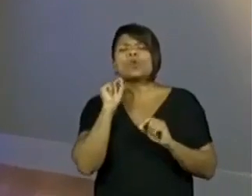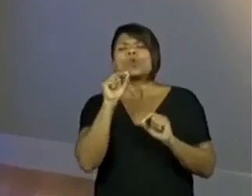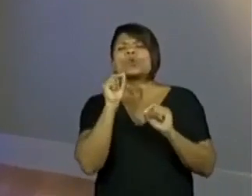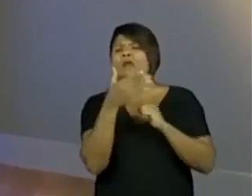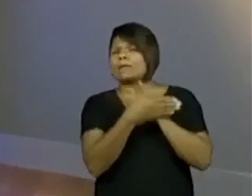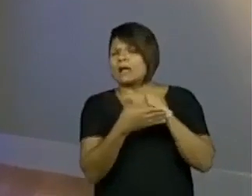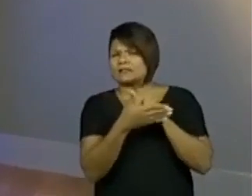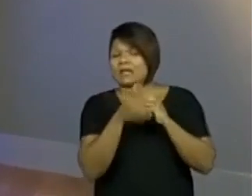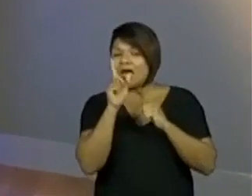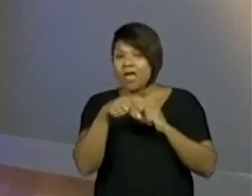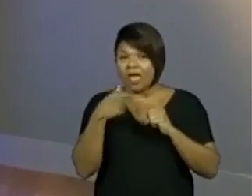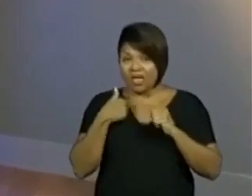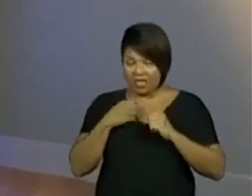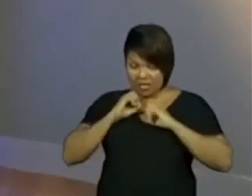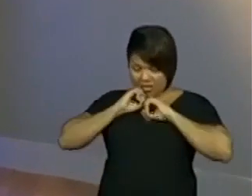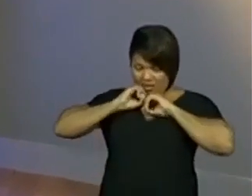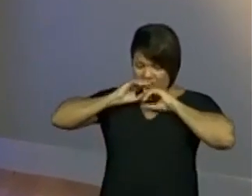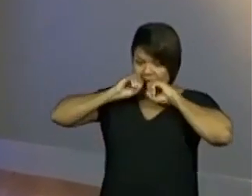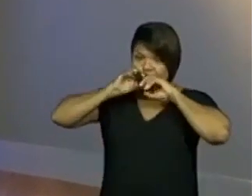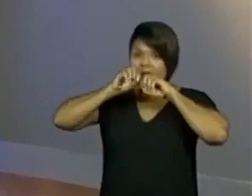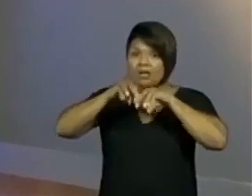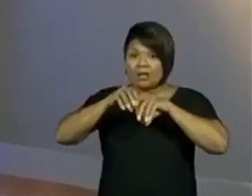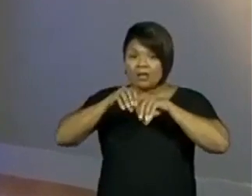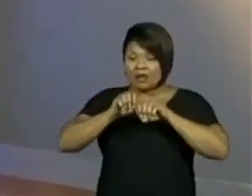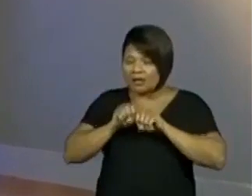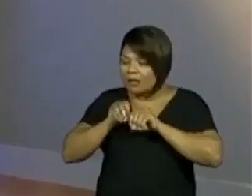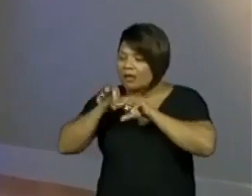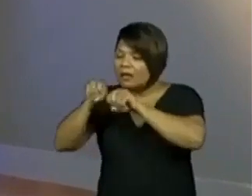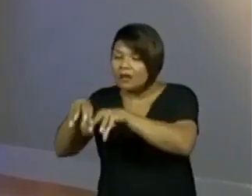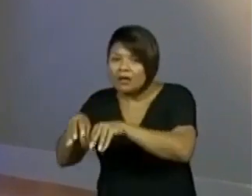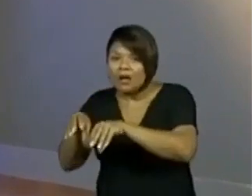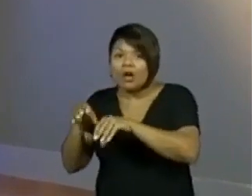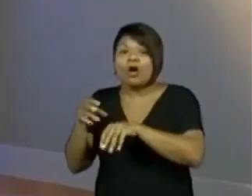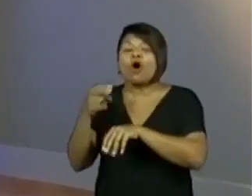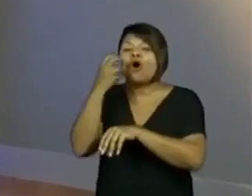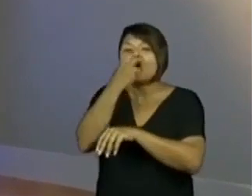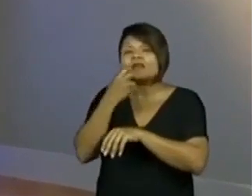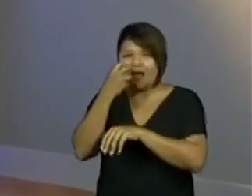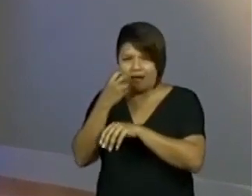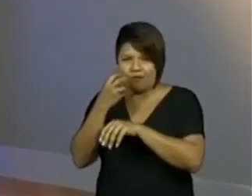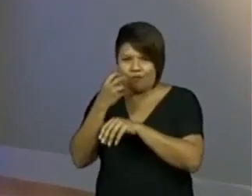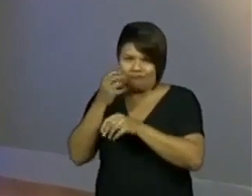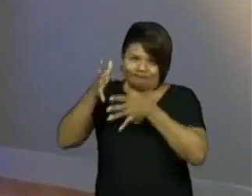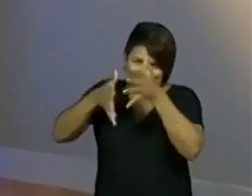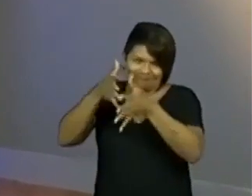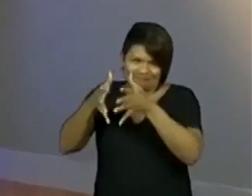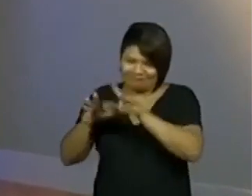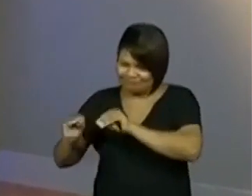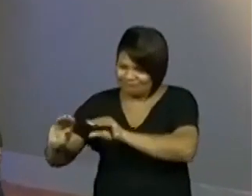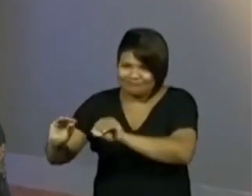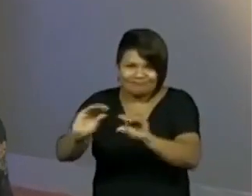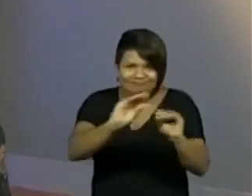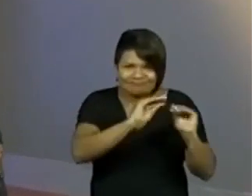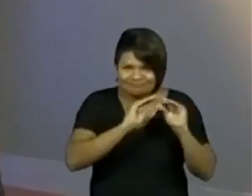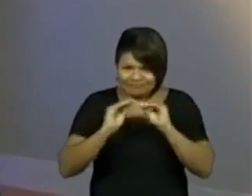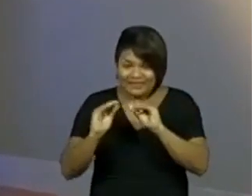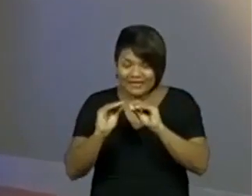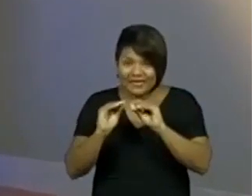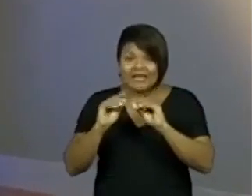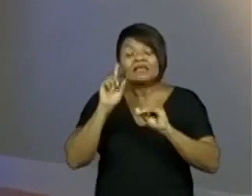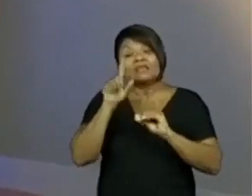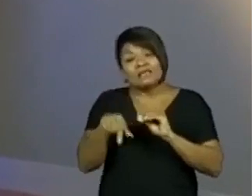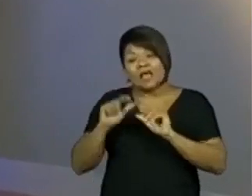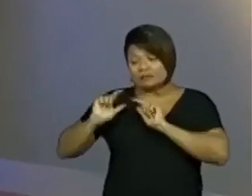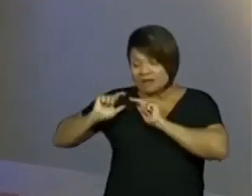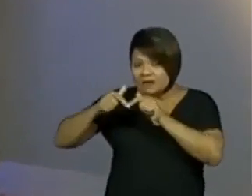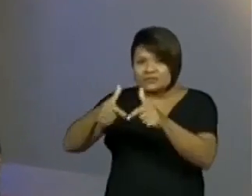ensinamento oral da tradição, que é a forma original da educação nativa, que consiste